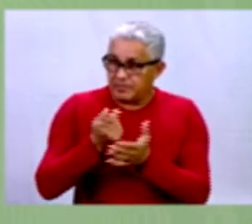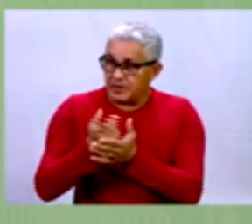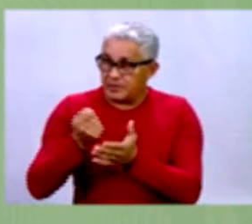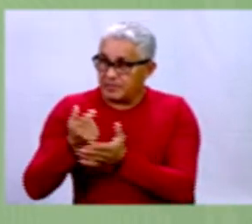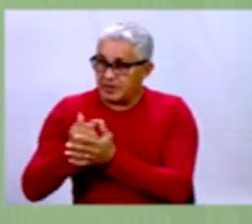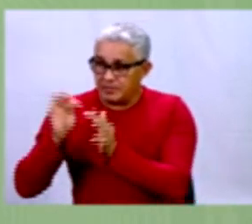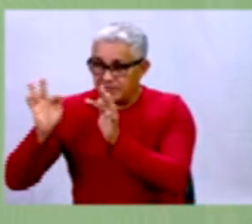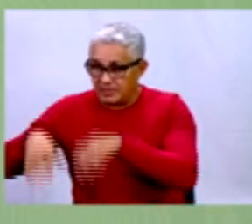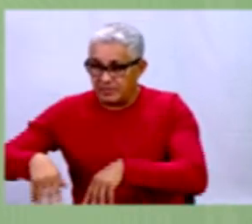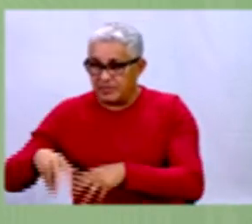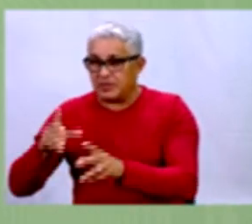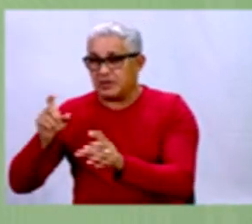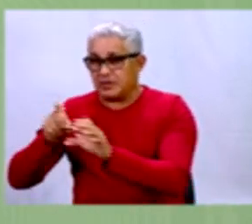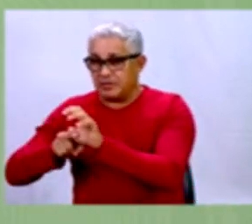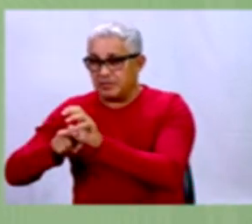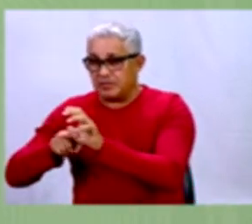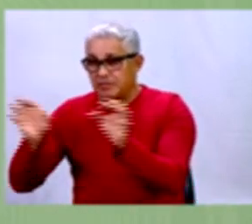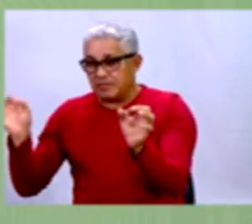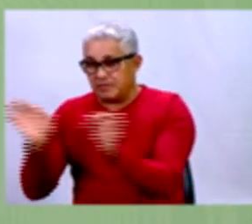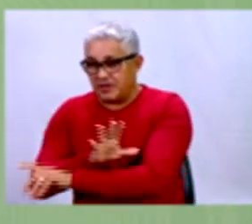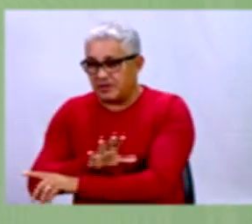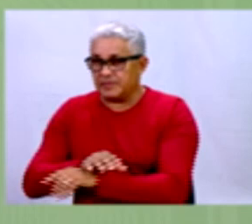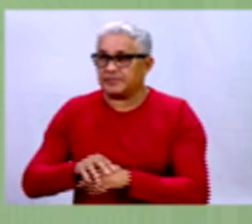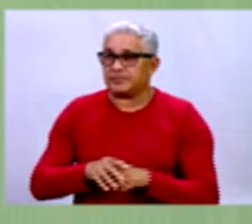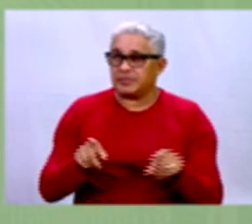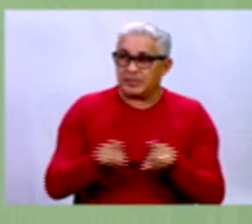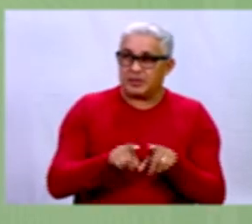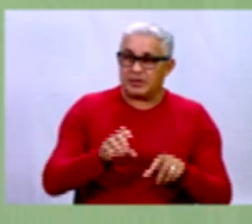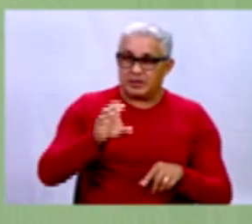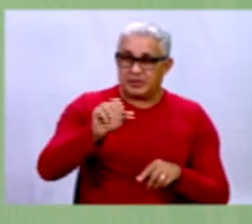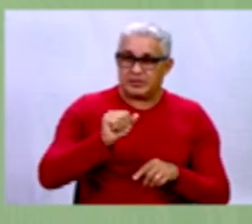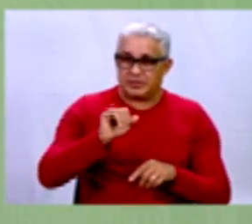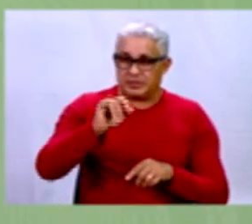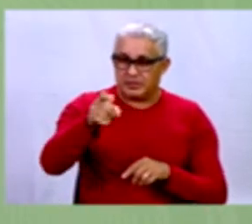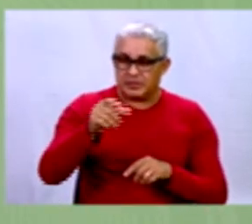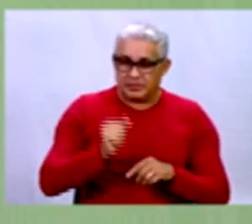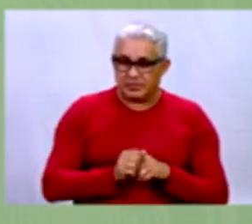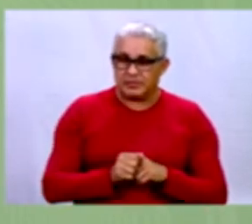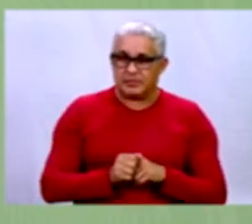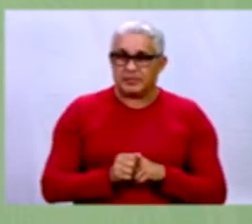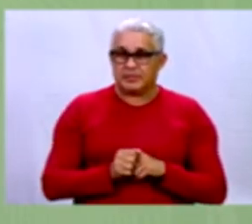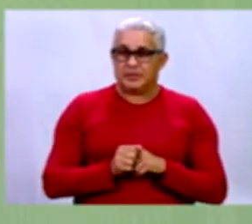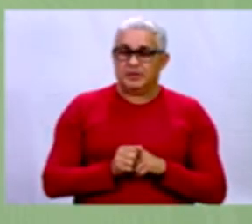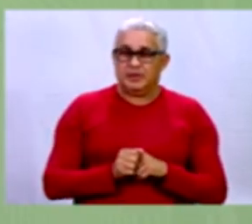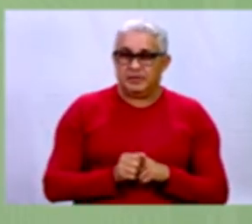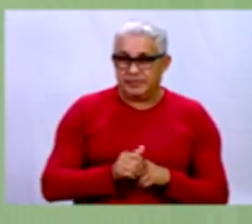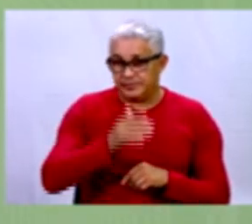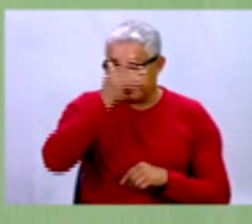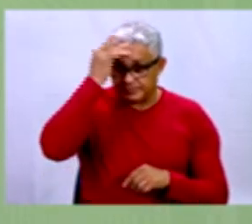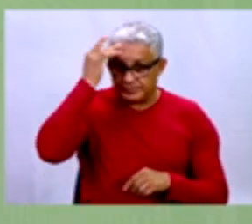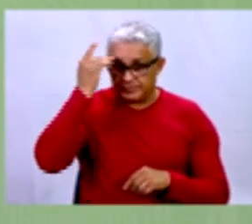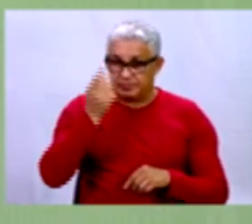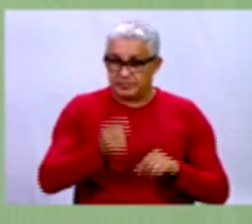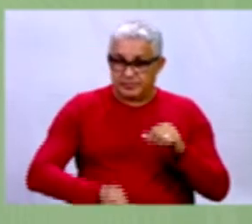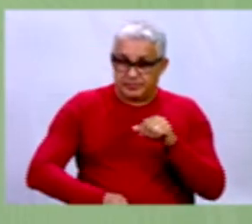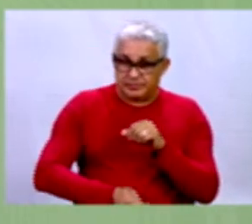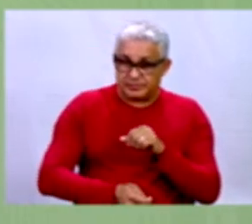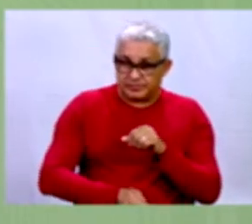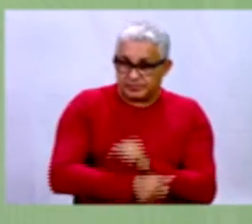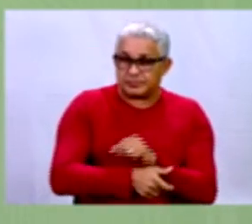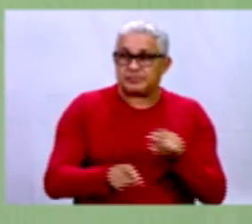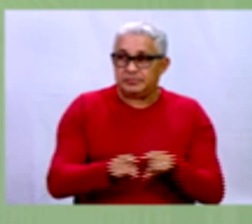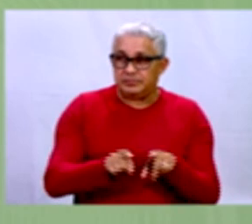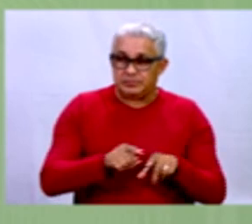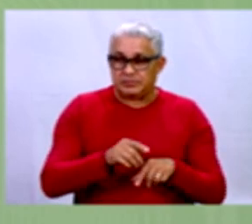final, a gente vai quitar esse financiamento. E o fluxo de caixa na visão do financiador. As saídas, que no caso, para quem